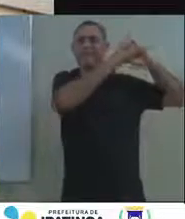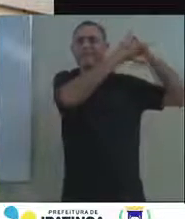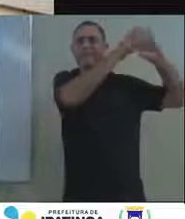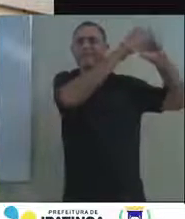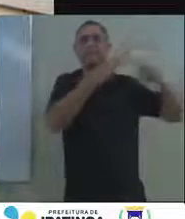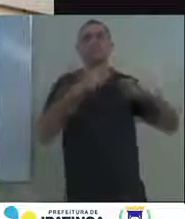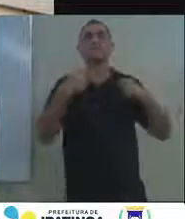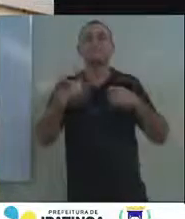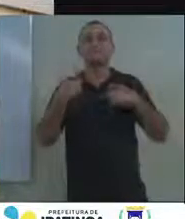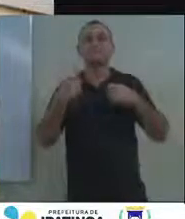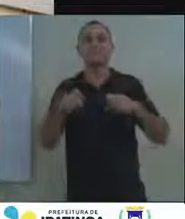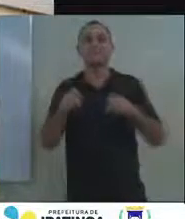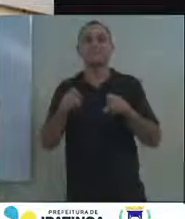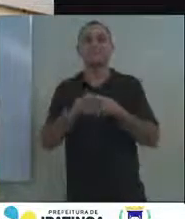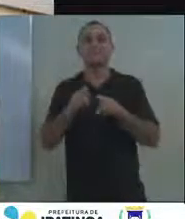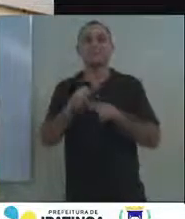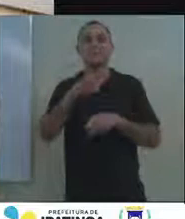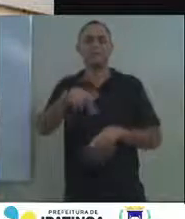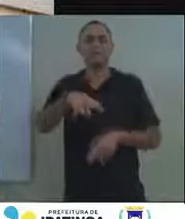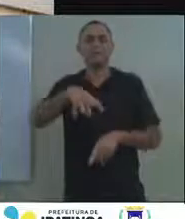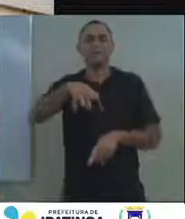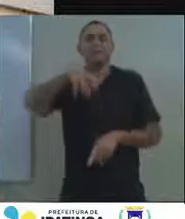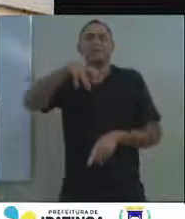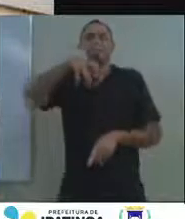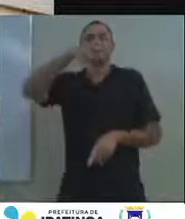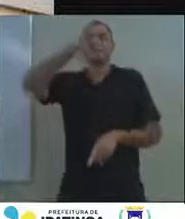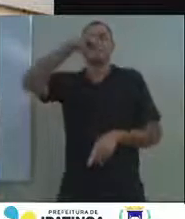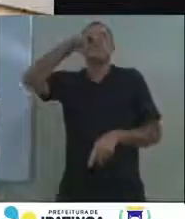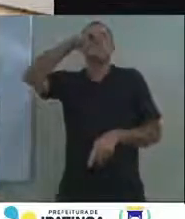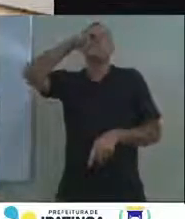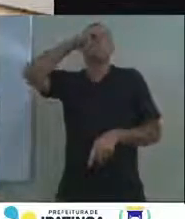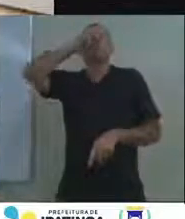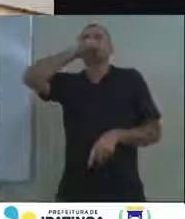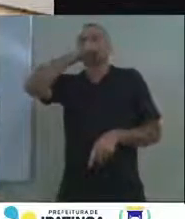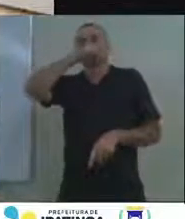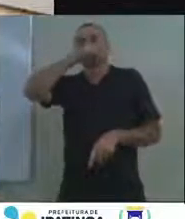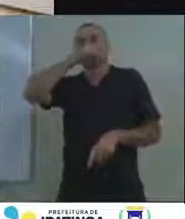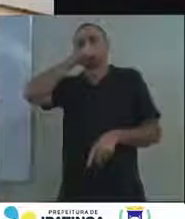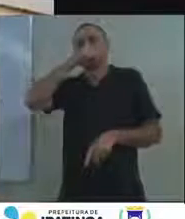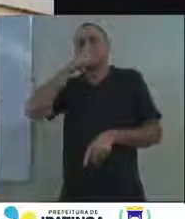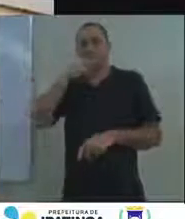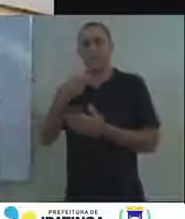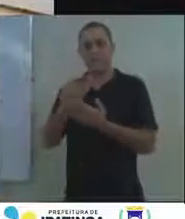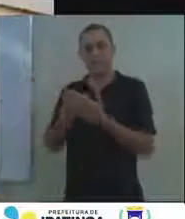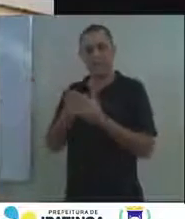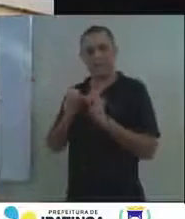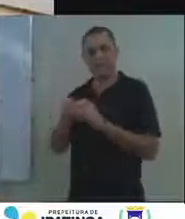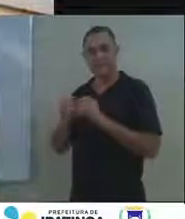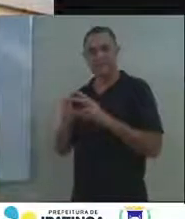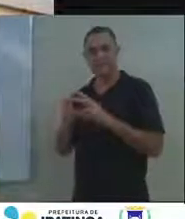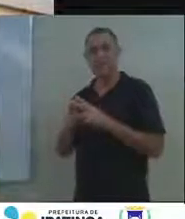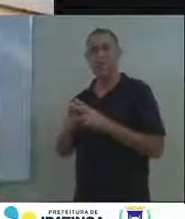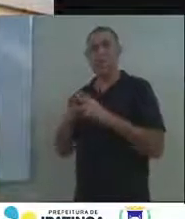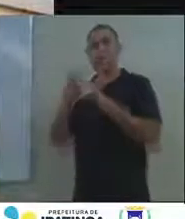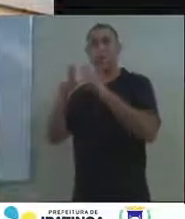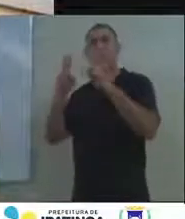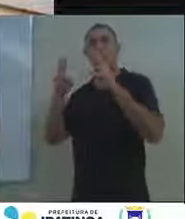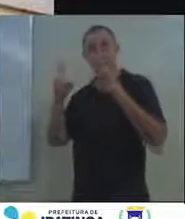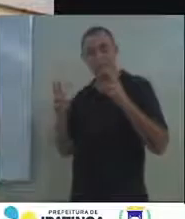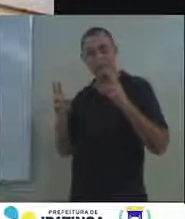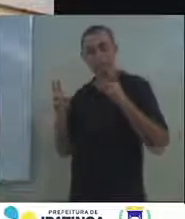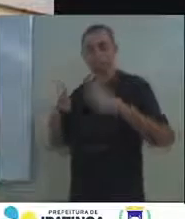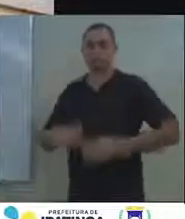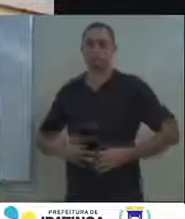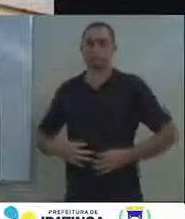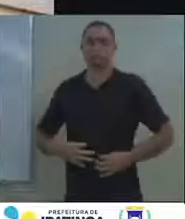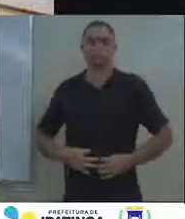exercício respiratório é fundamental no caso da aula online. Por quê? Eu tô mantendo meu padrão aqui, eu